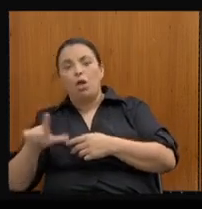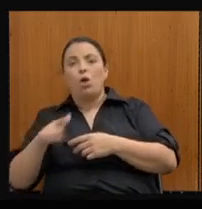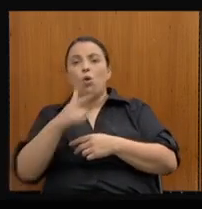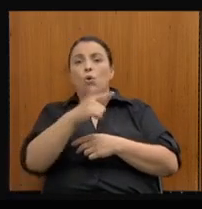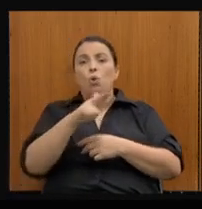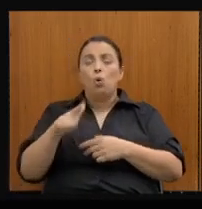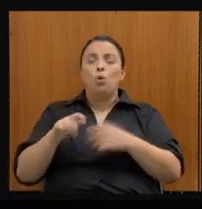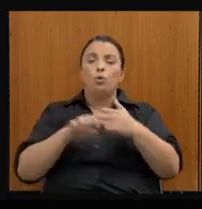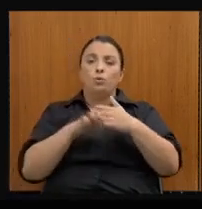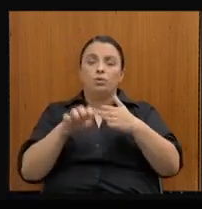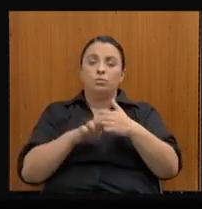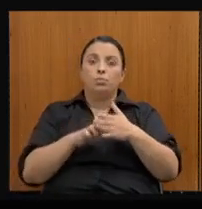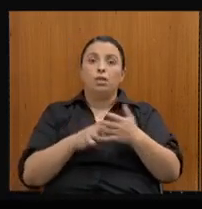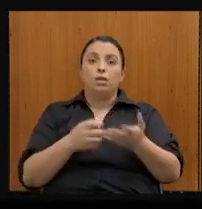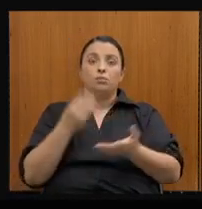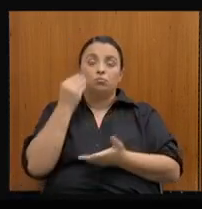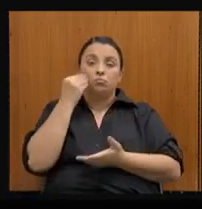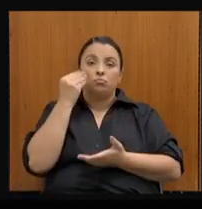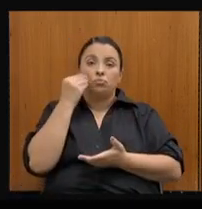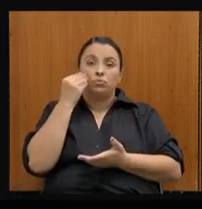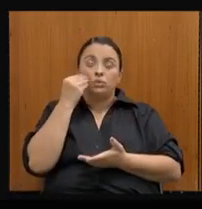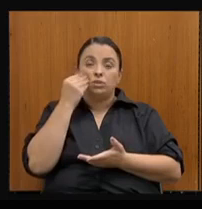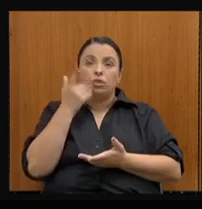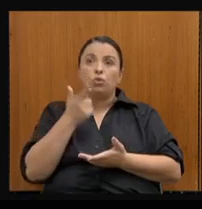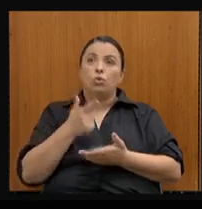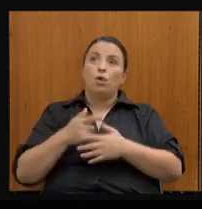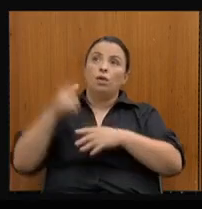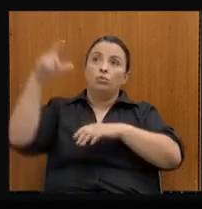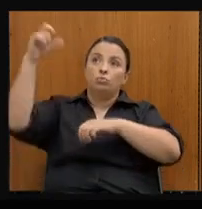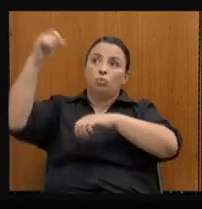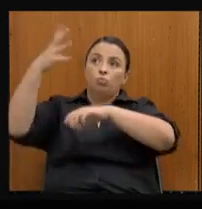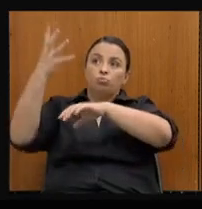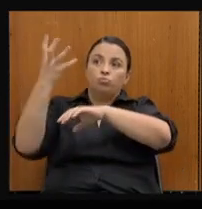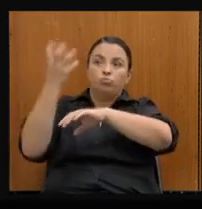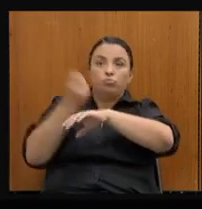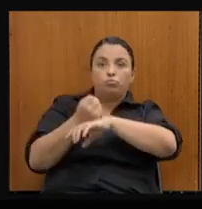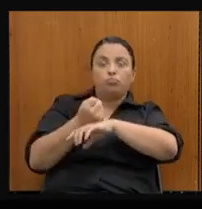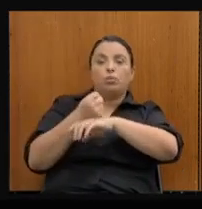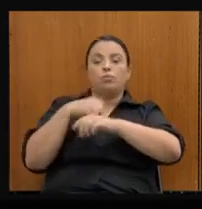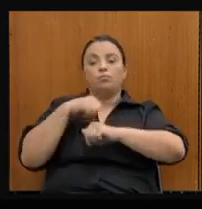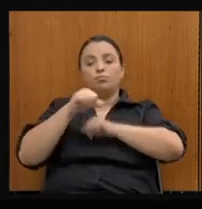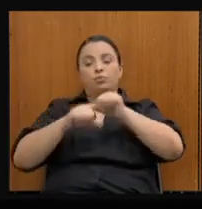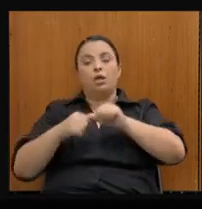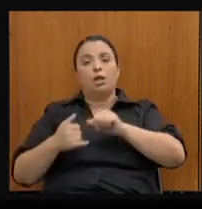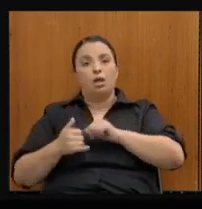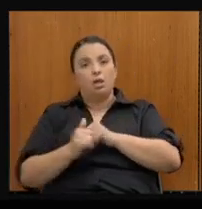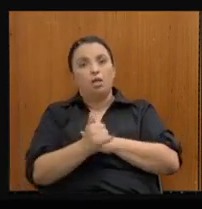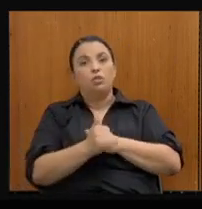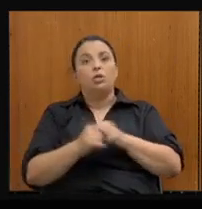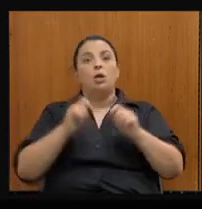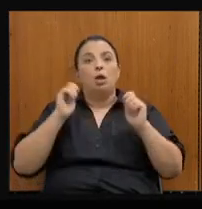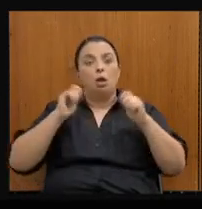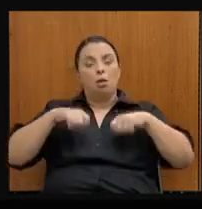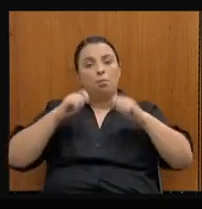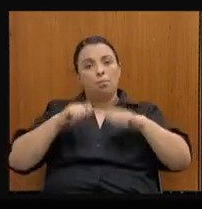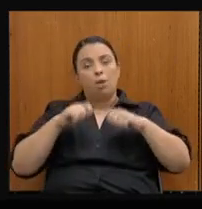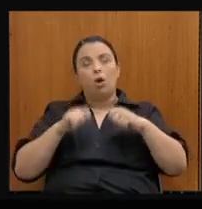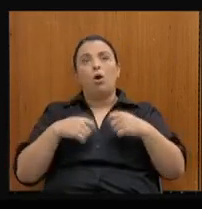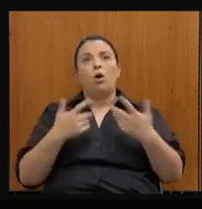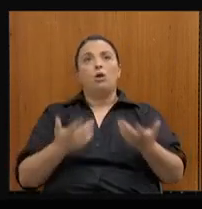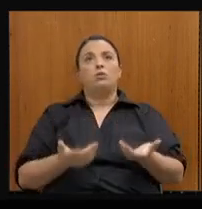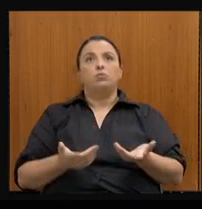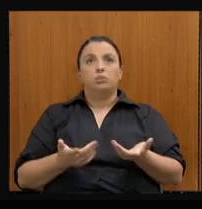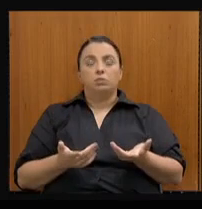tentando viabilizar com que a fonte solar fotovoltaica realmente possa desfrutar de todo o seu